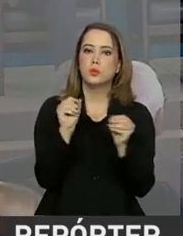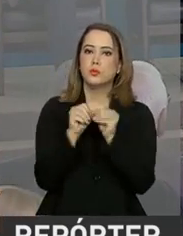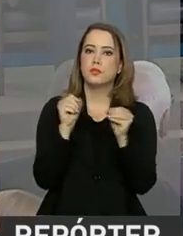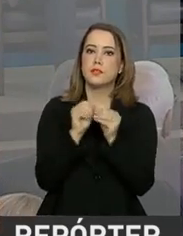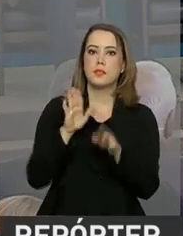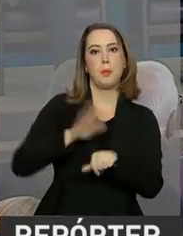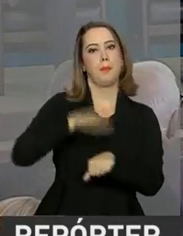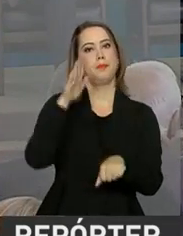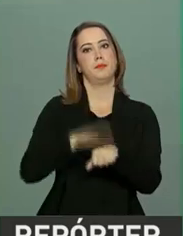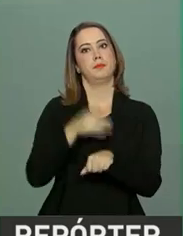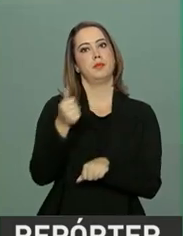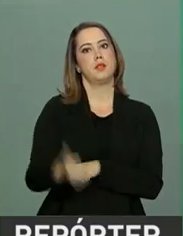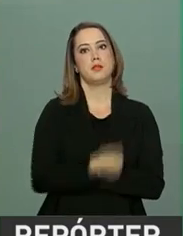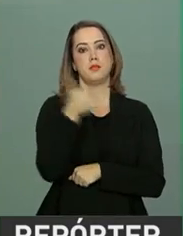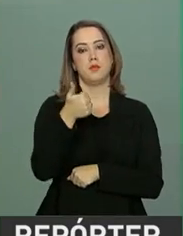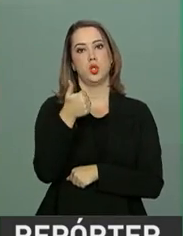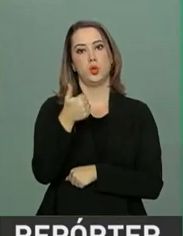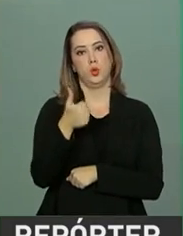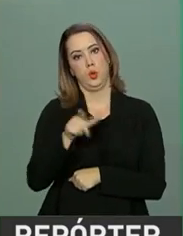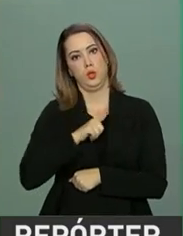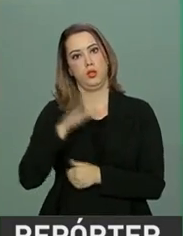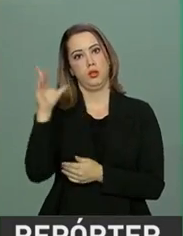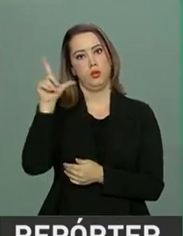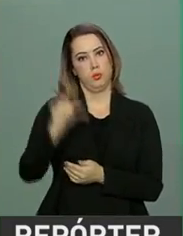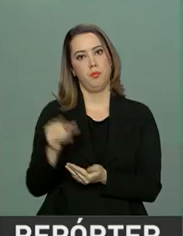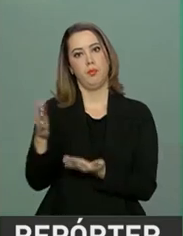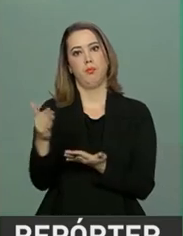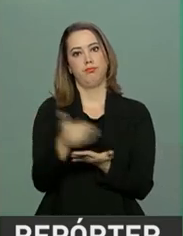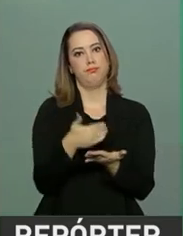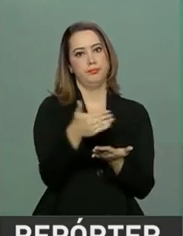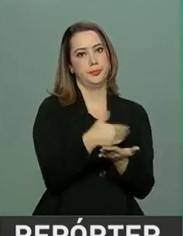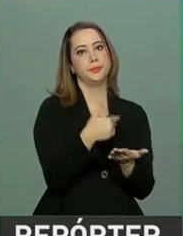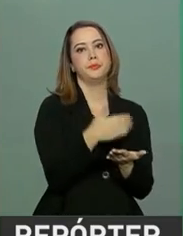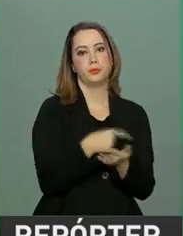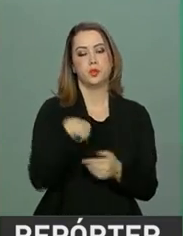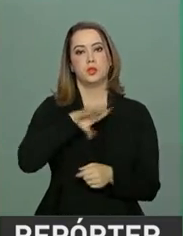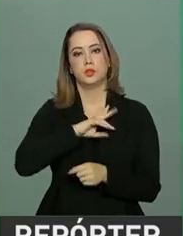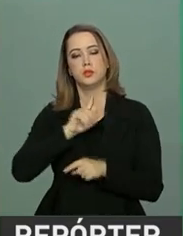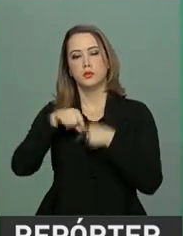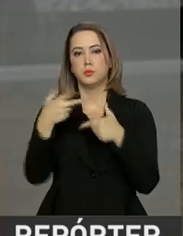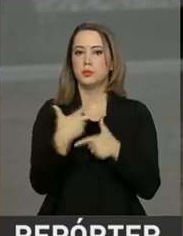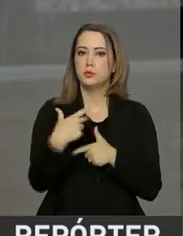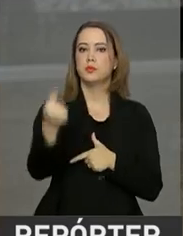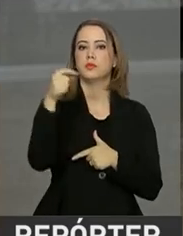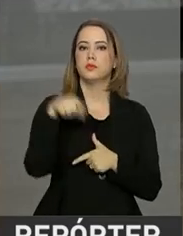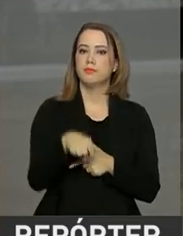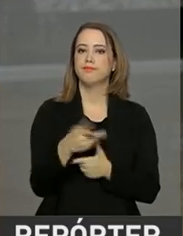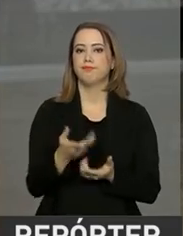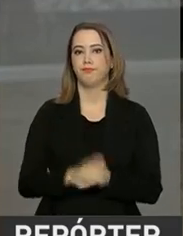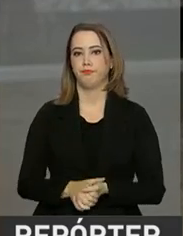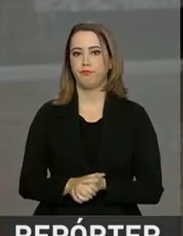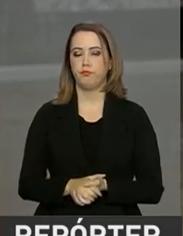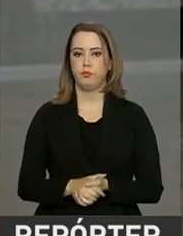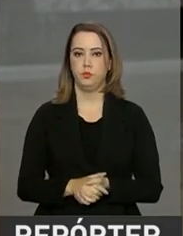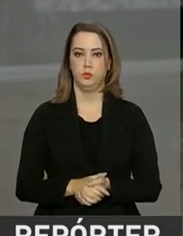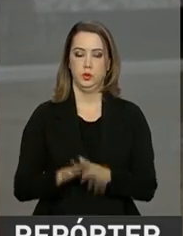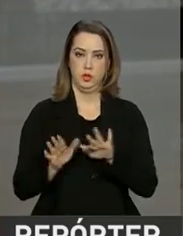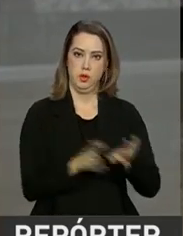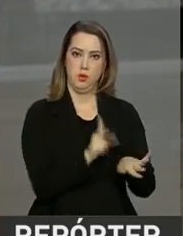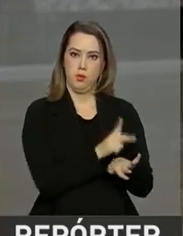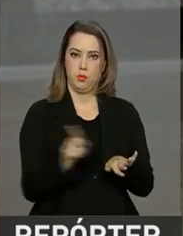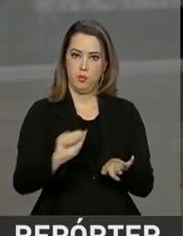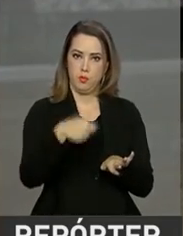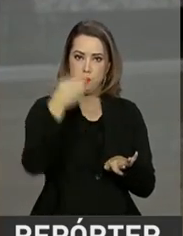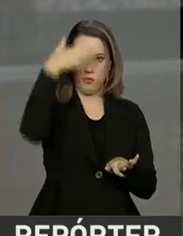menos dinheiro Esse é um grande desafio pois nós vamos também vencer esse desafio e o presidente exercício